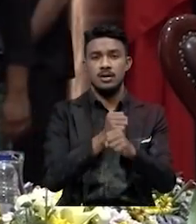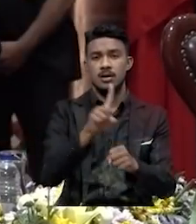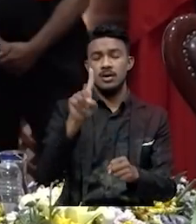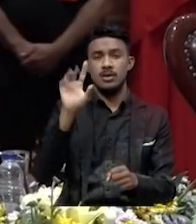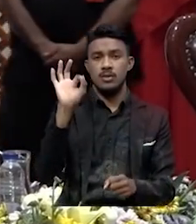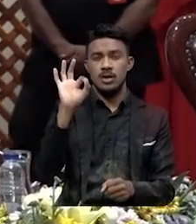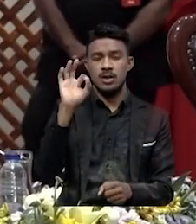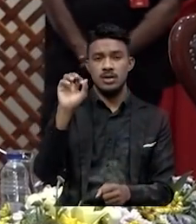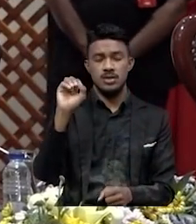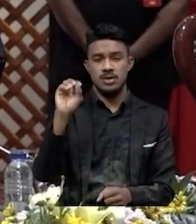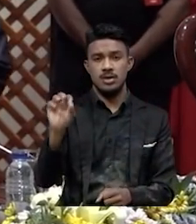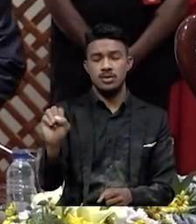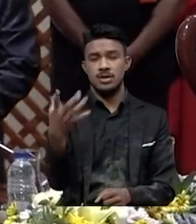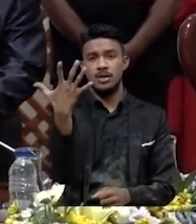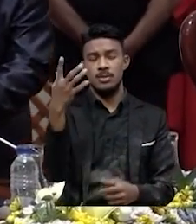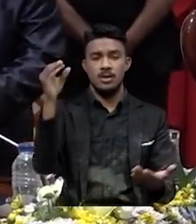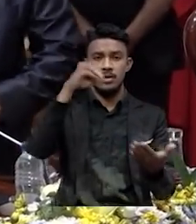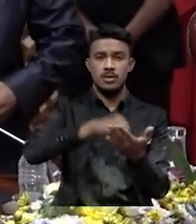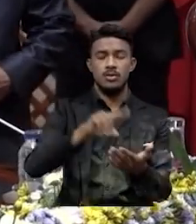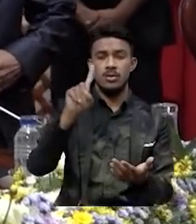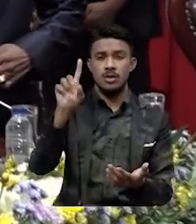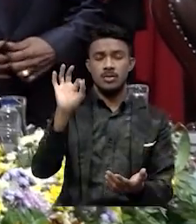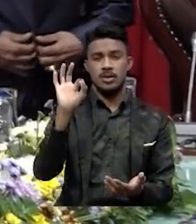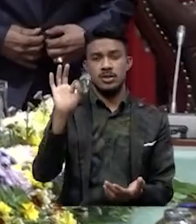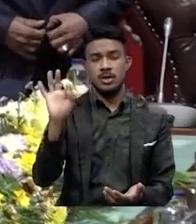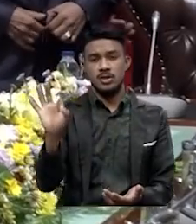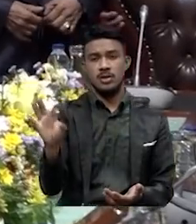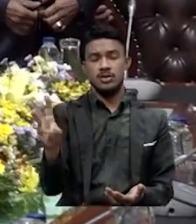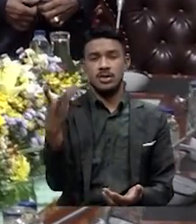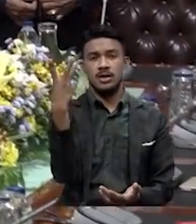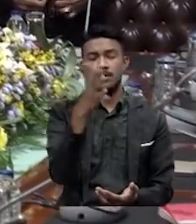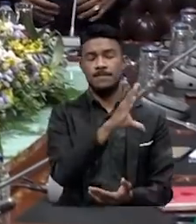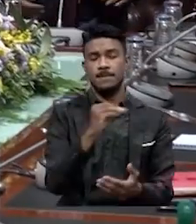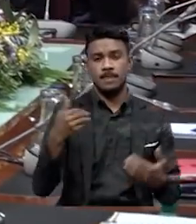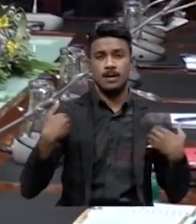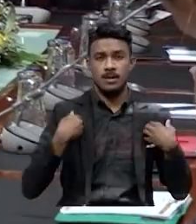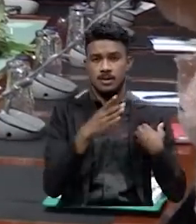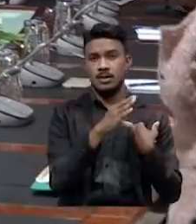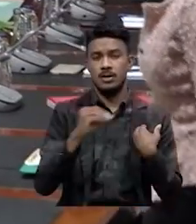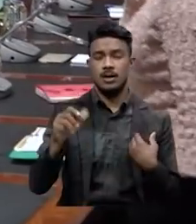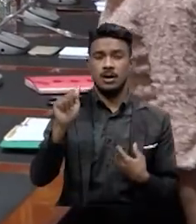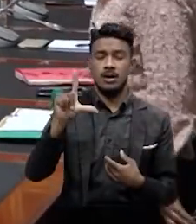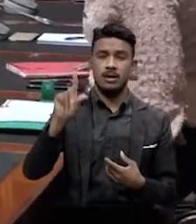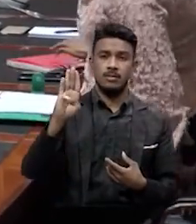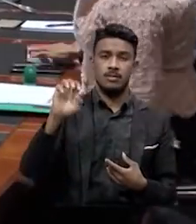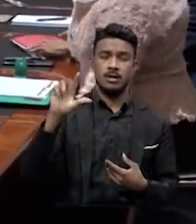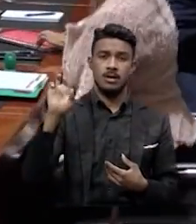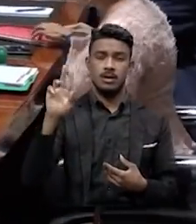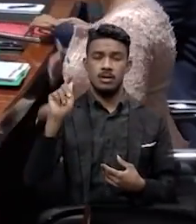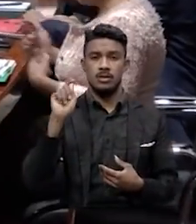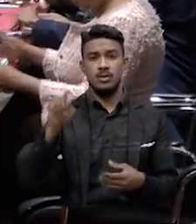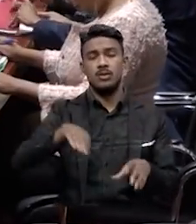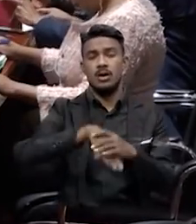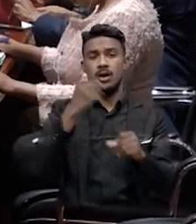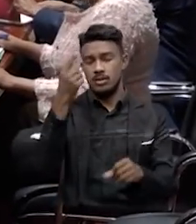Tori hung rua sanulure sineng hafuin bispo diocese dili Don Alberto Ricardo da Silva resigna an